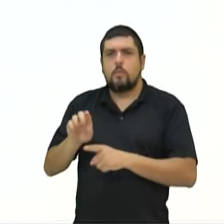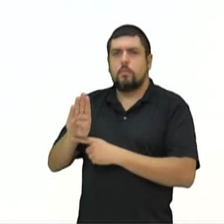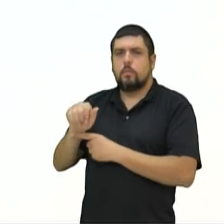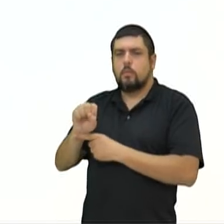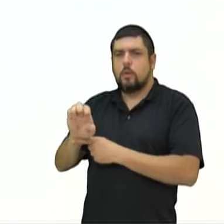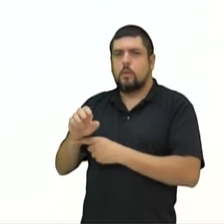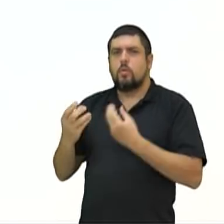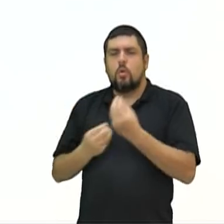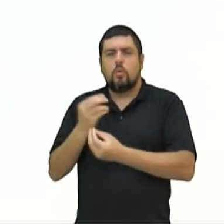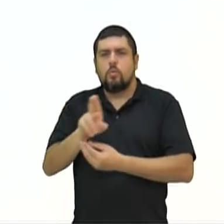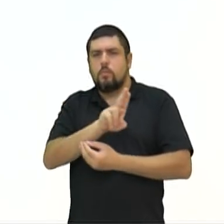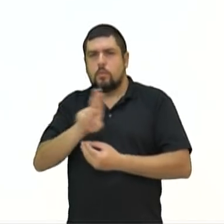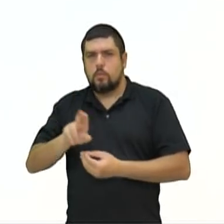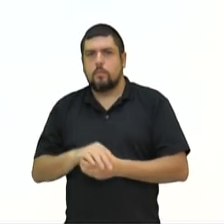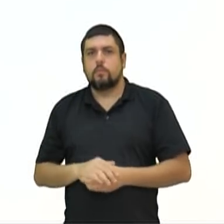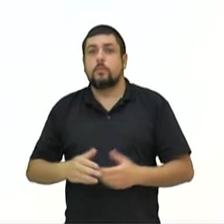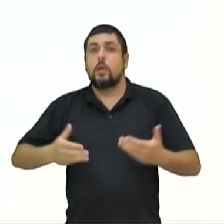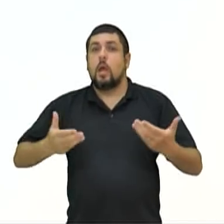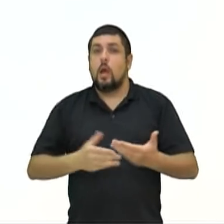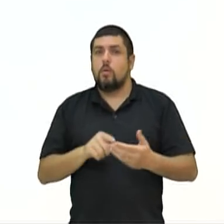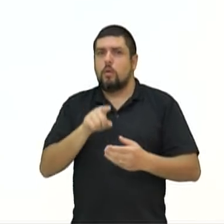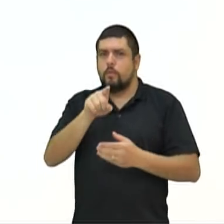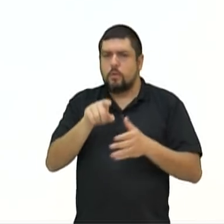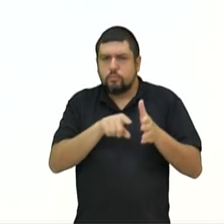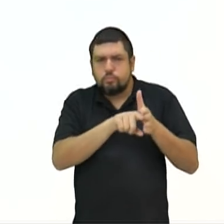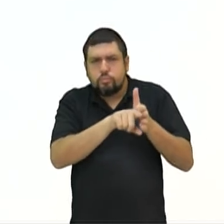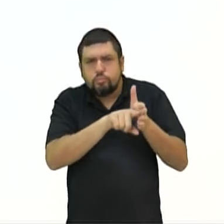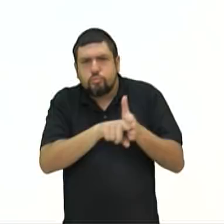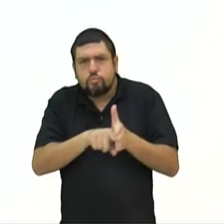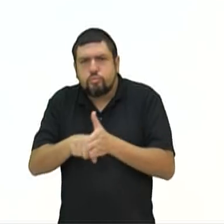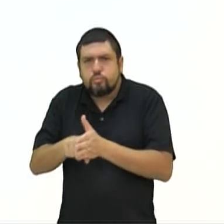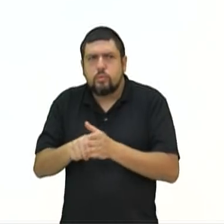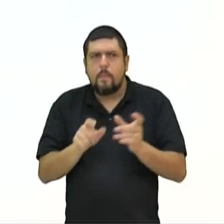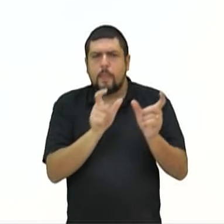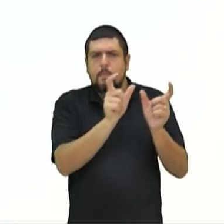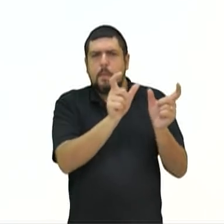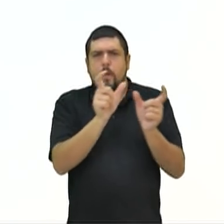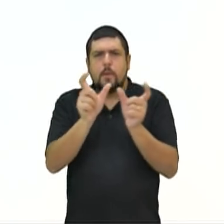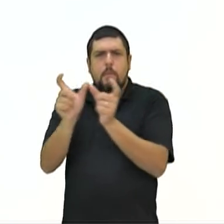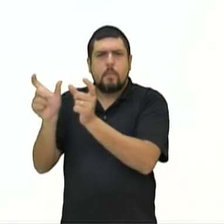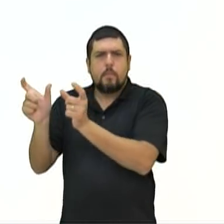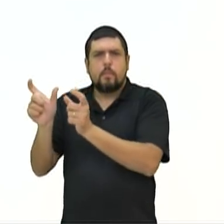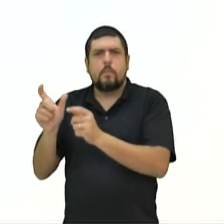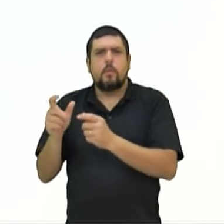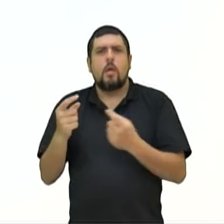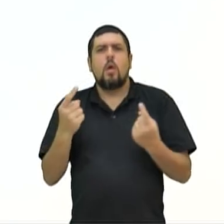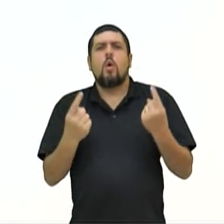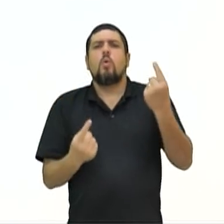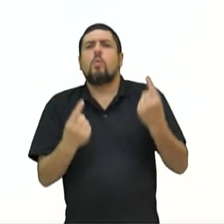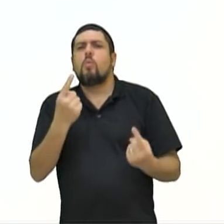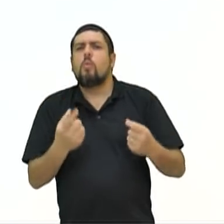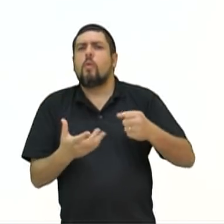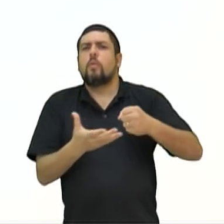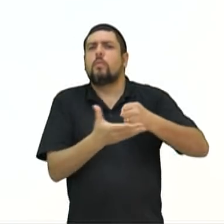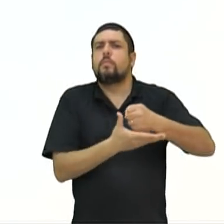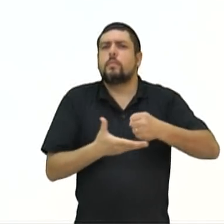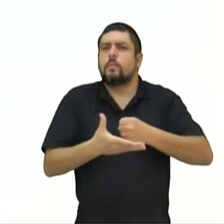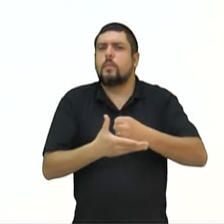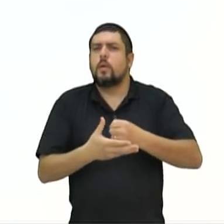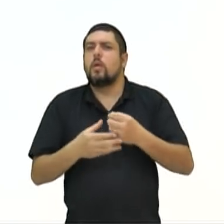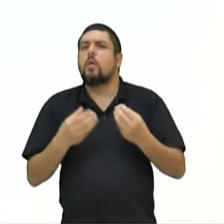dele. Agora, encontre dentre os compostos abaixo quais são bases. E diga como eles